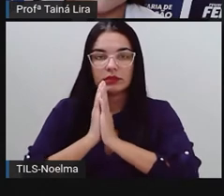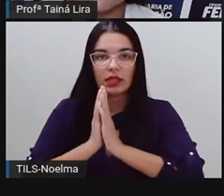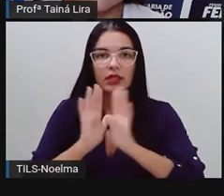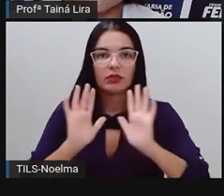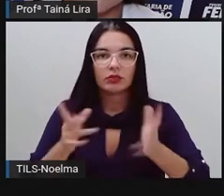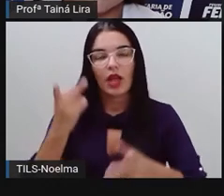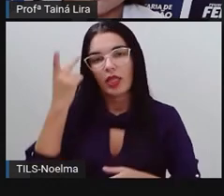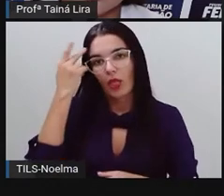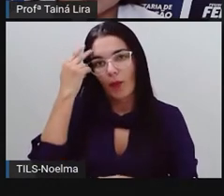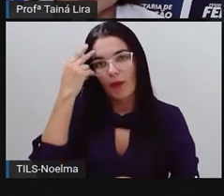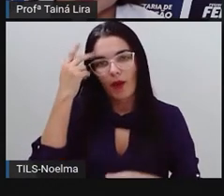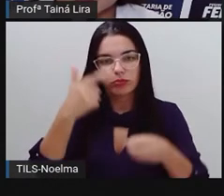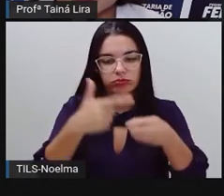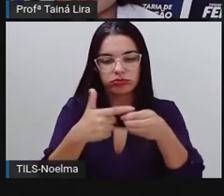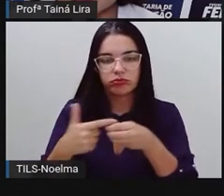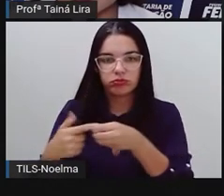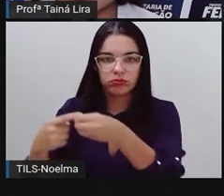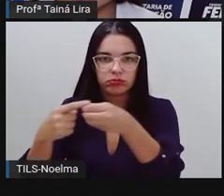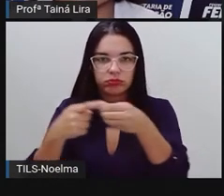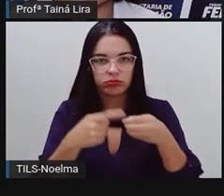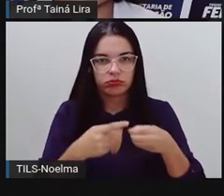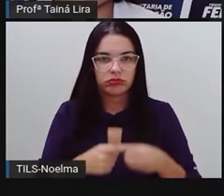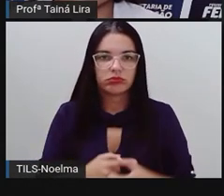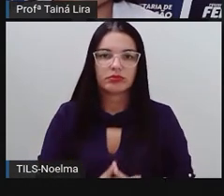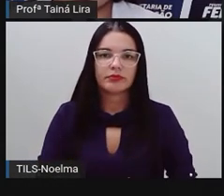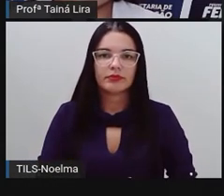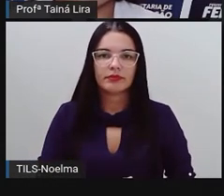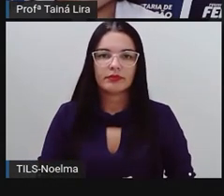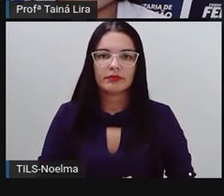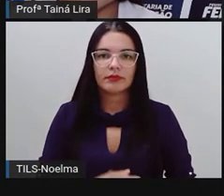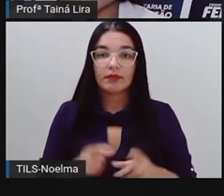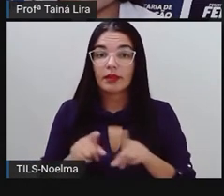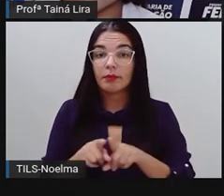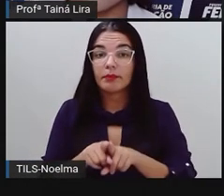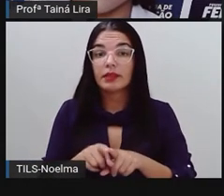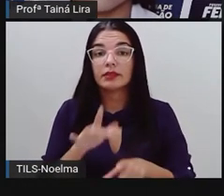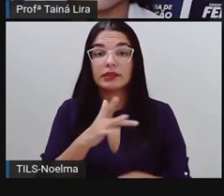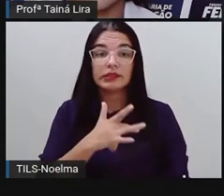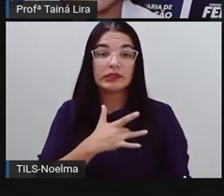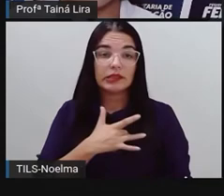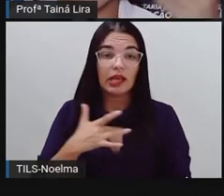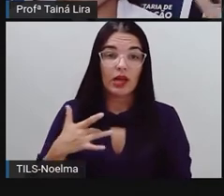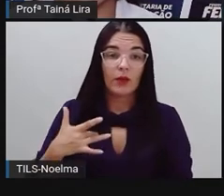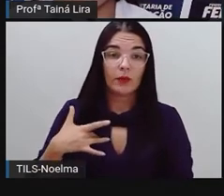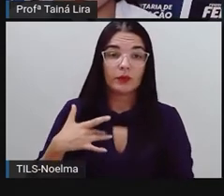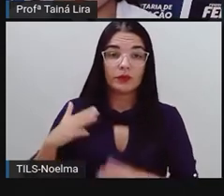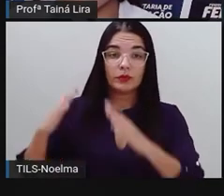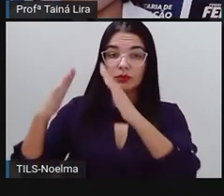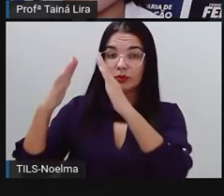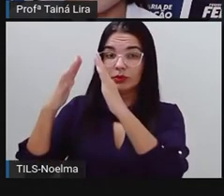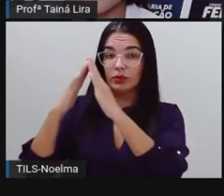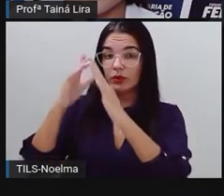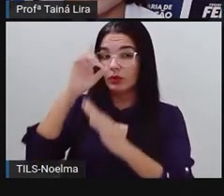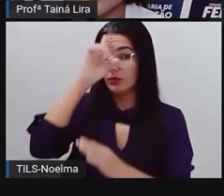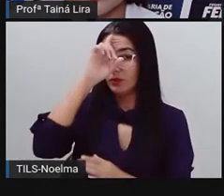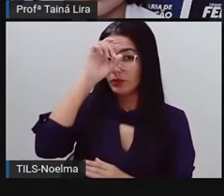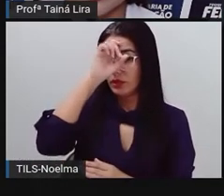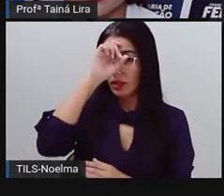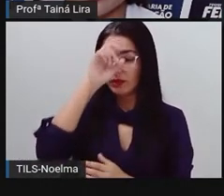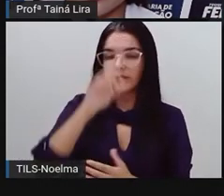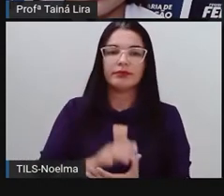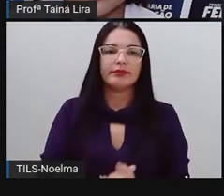nos distritos Olha lá questão do tratamento né em hospitais maiores